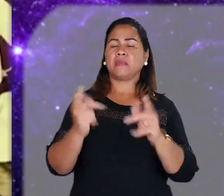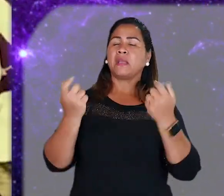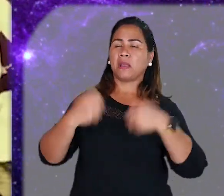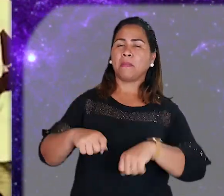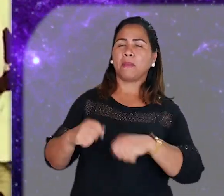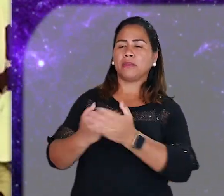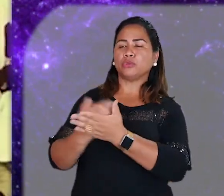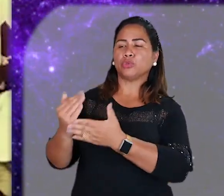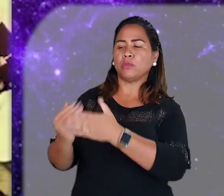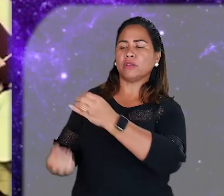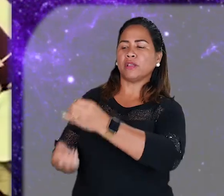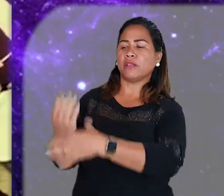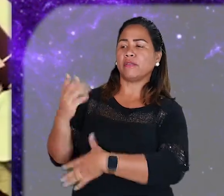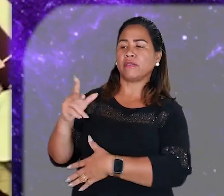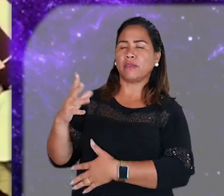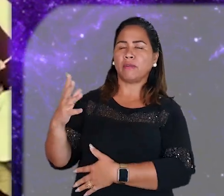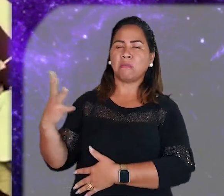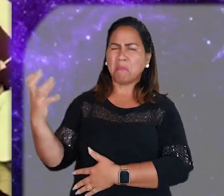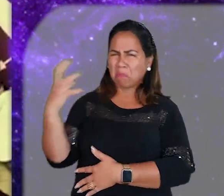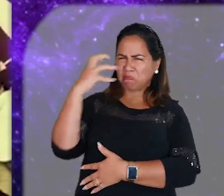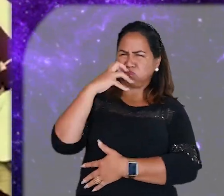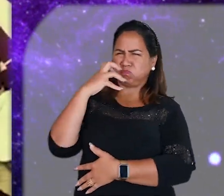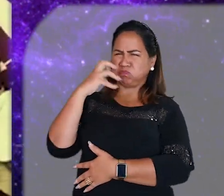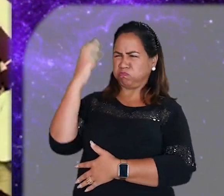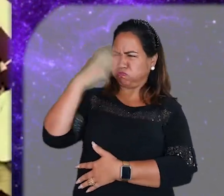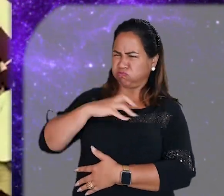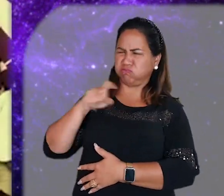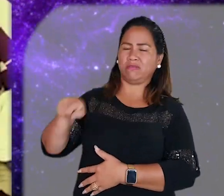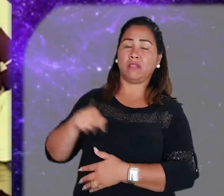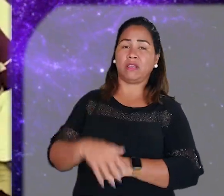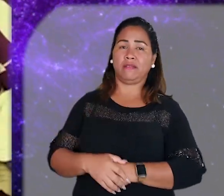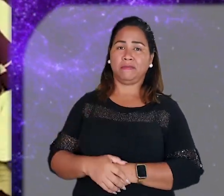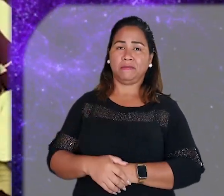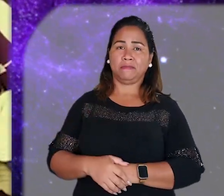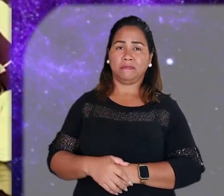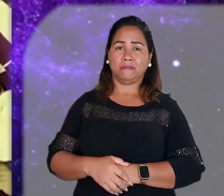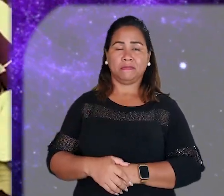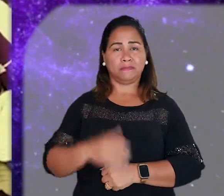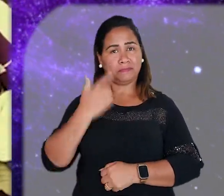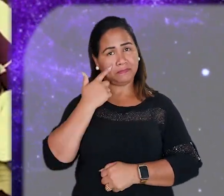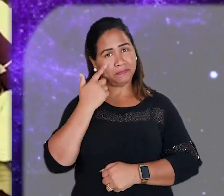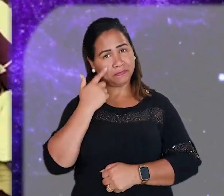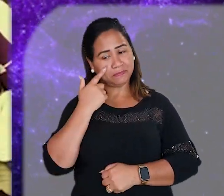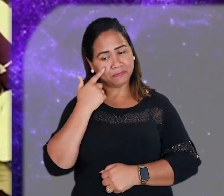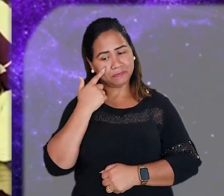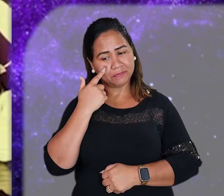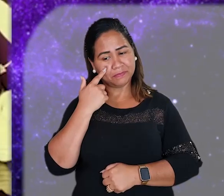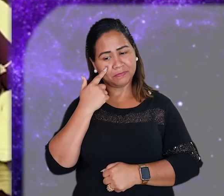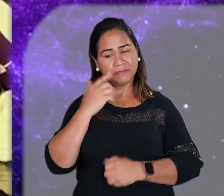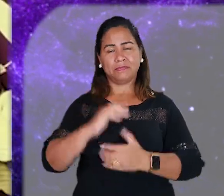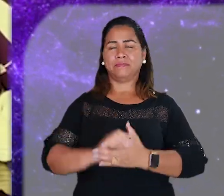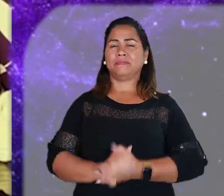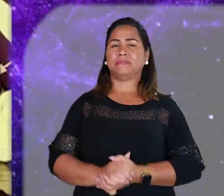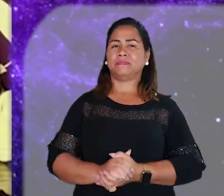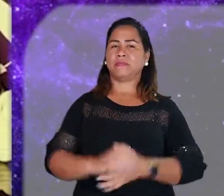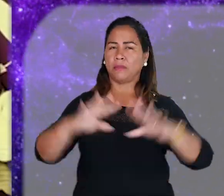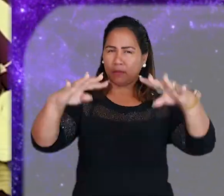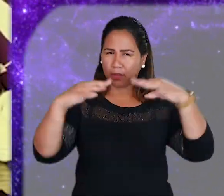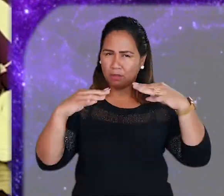o mau humor Pode sim Olha que resposta que eu vou dar